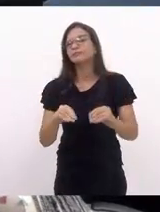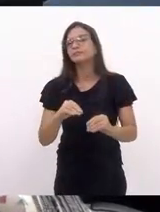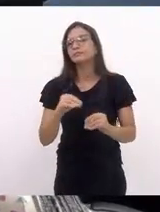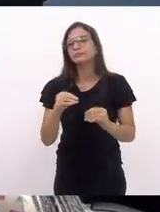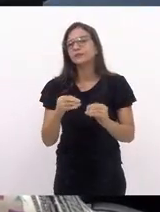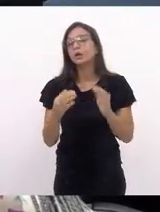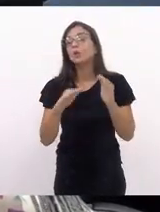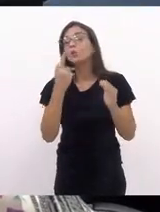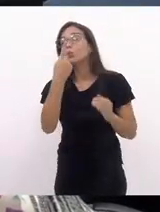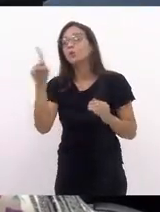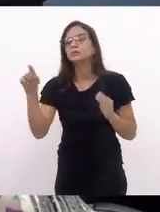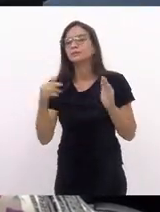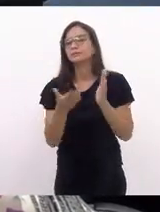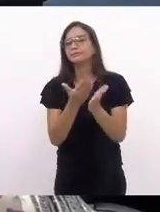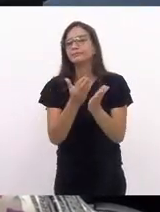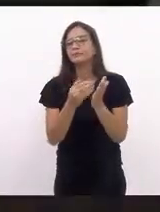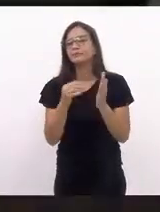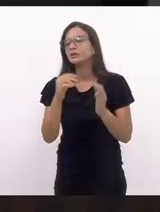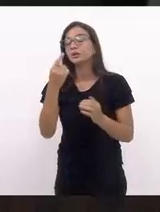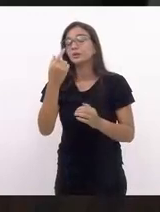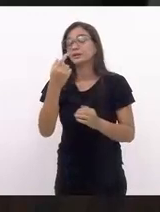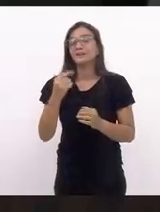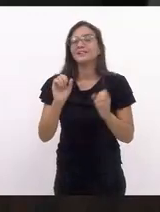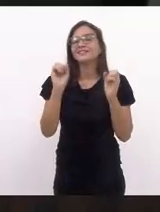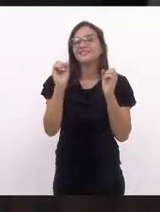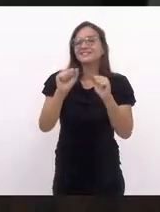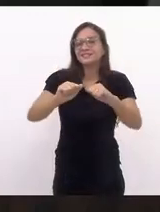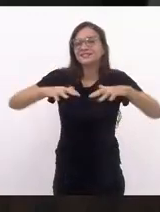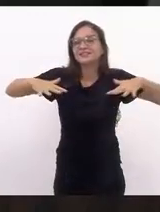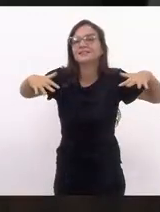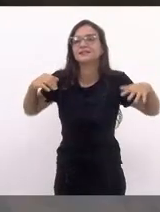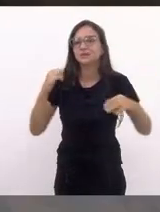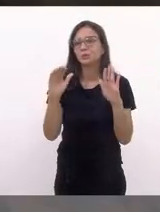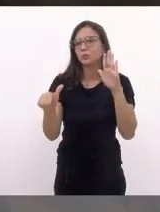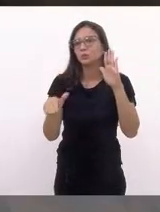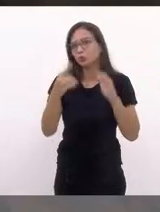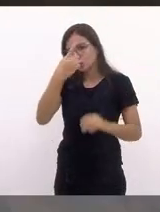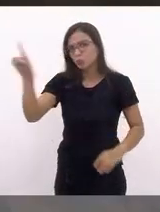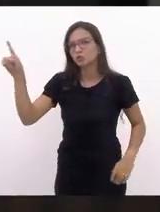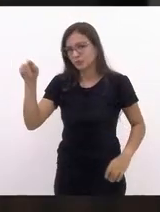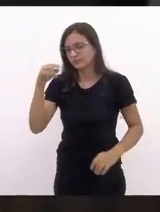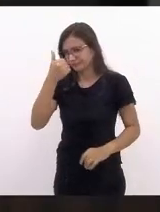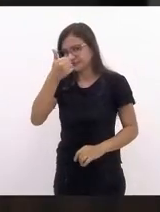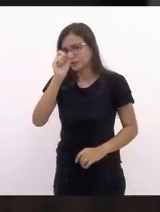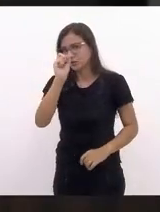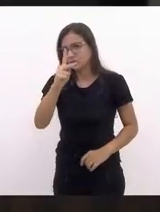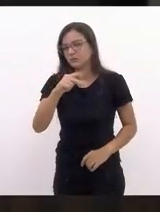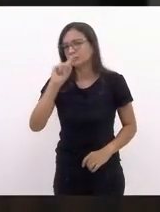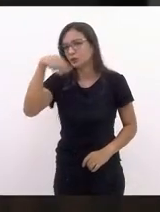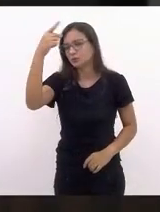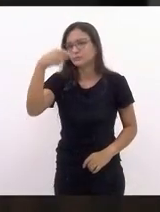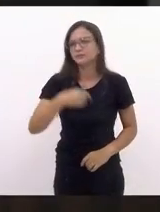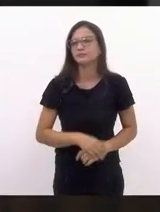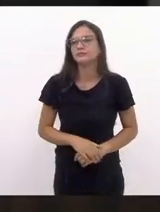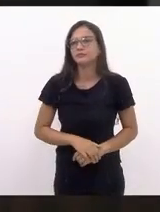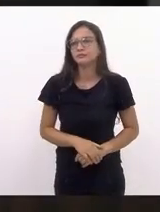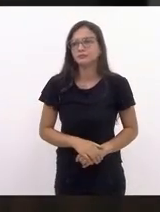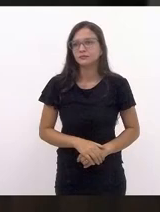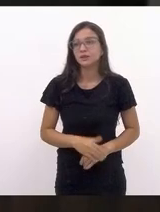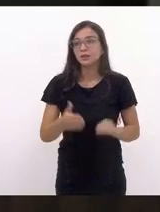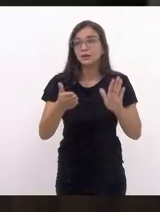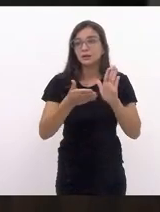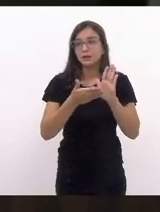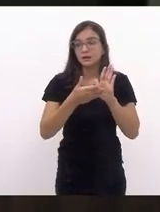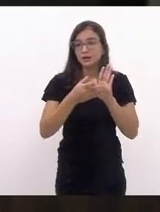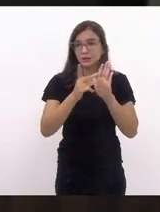página pé da última sessão muito obrigada primeiro os dois já em relação ao projeto de